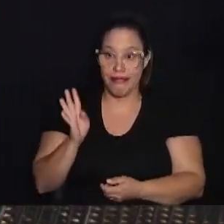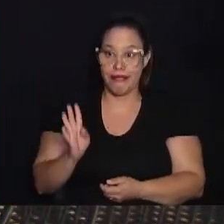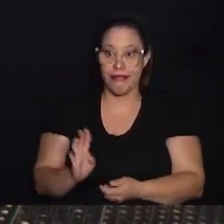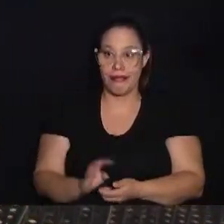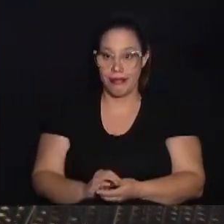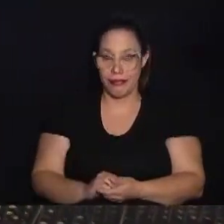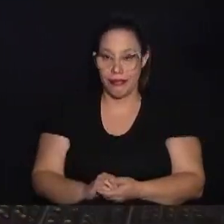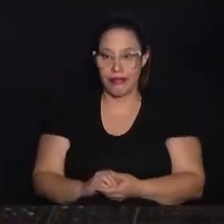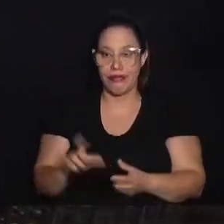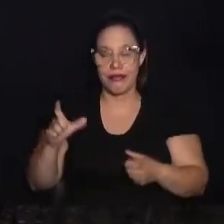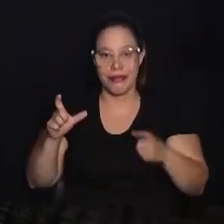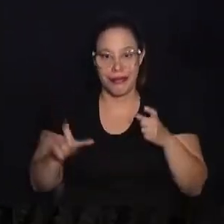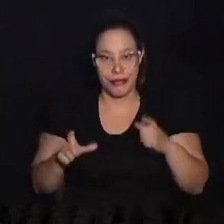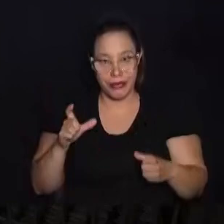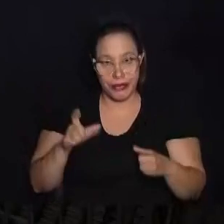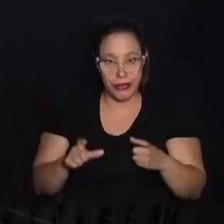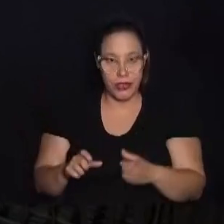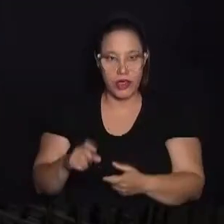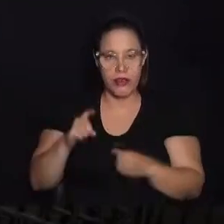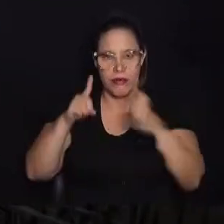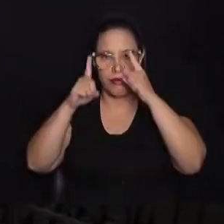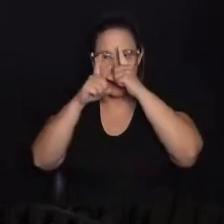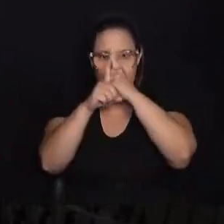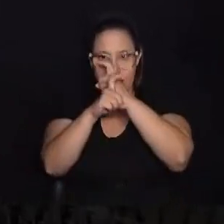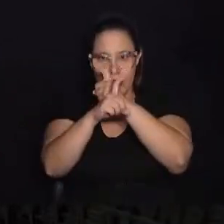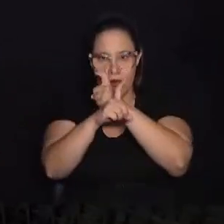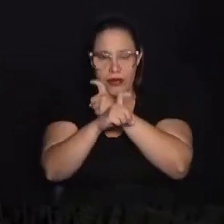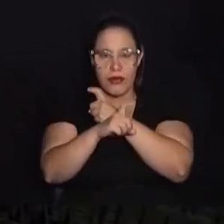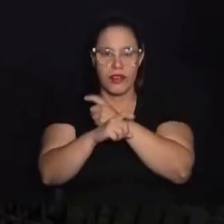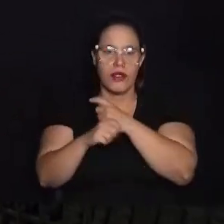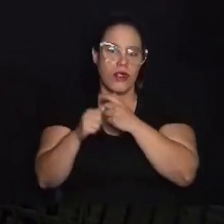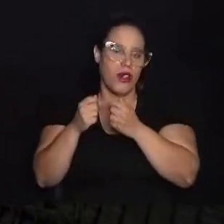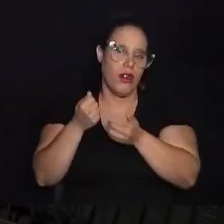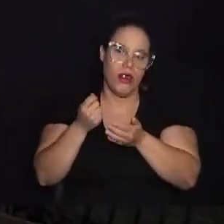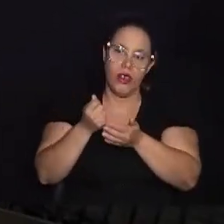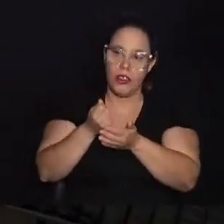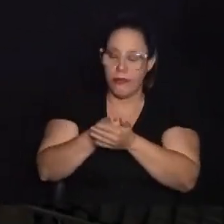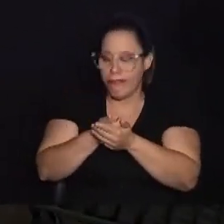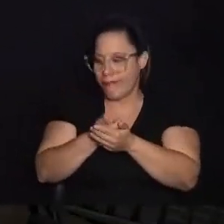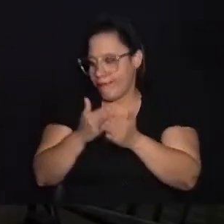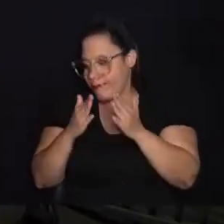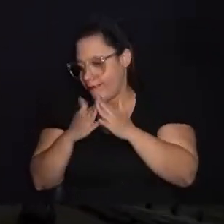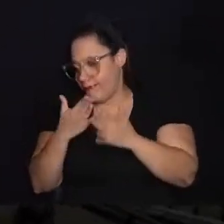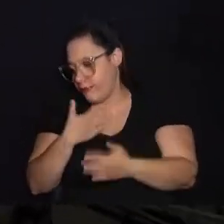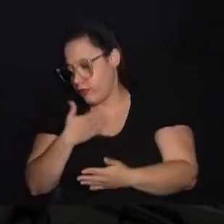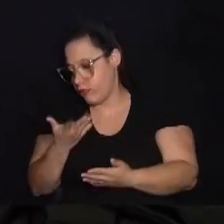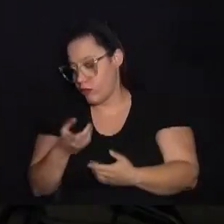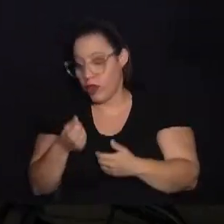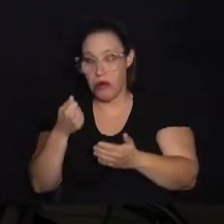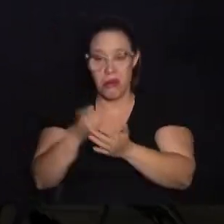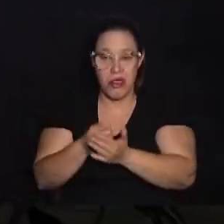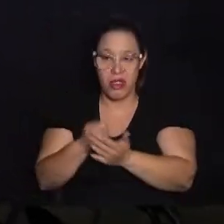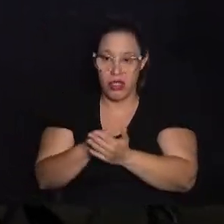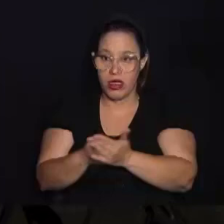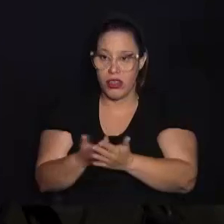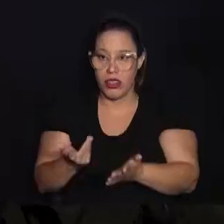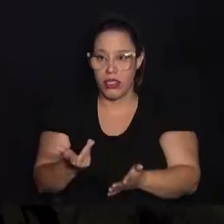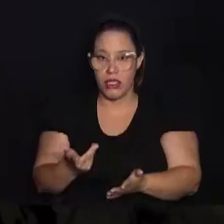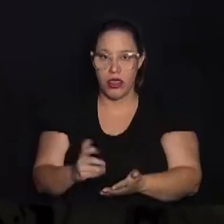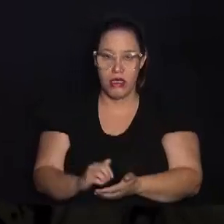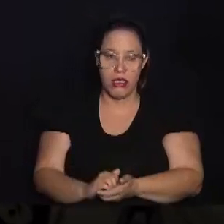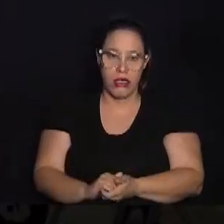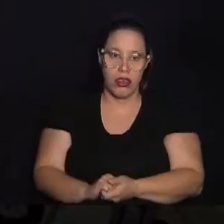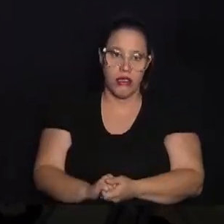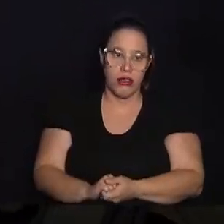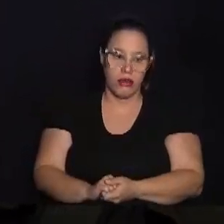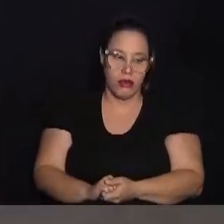as pessoas, né, têm dificuldades, estão passando por eventuais dificuldades de poder de compra, essas questões todas, então isso acaba